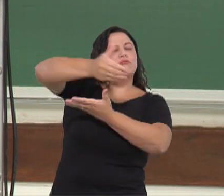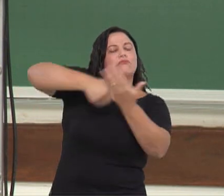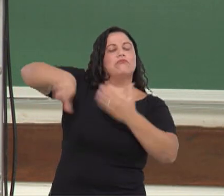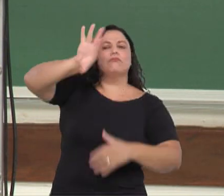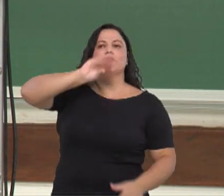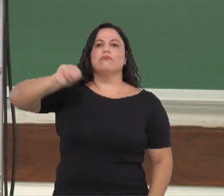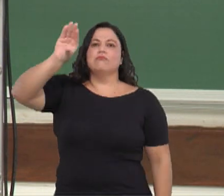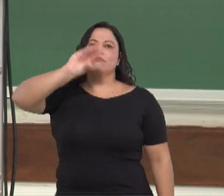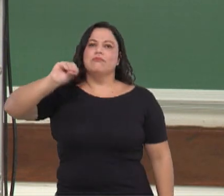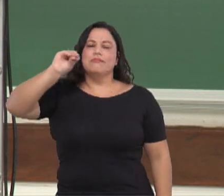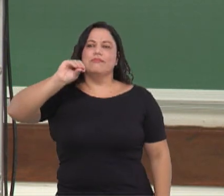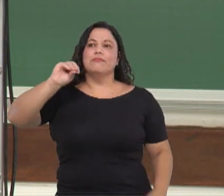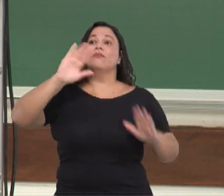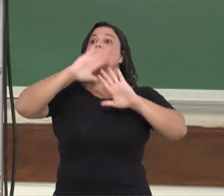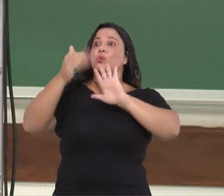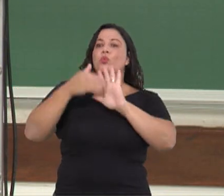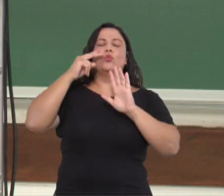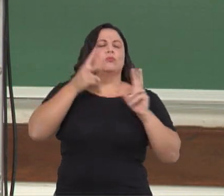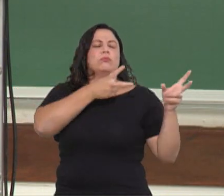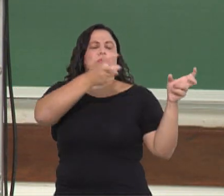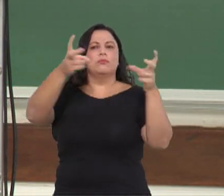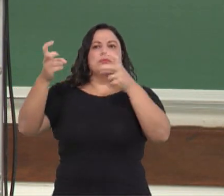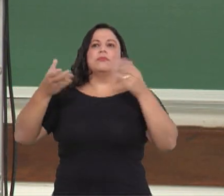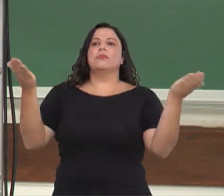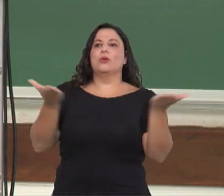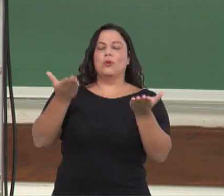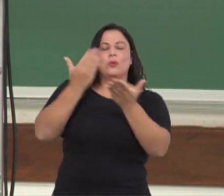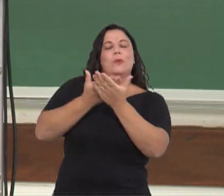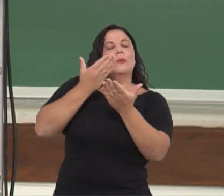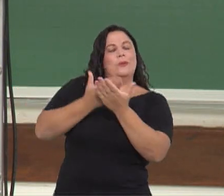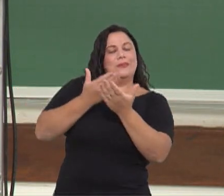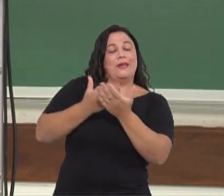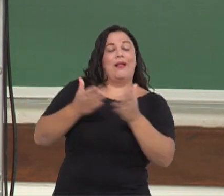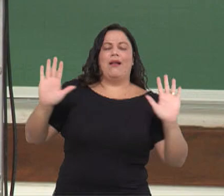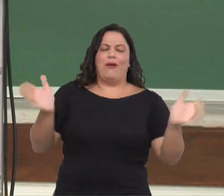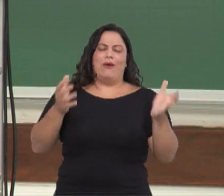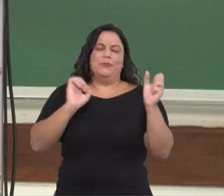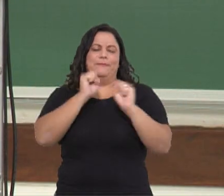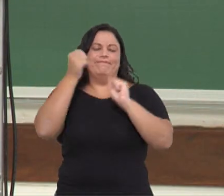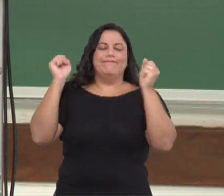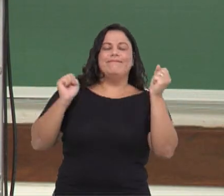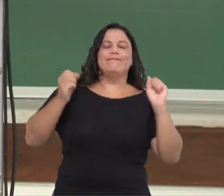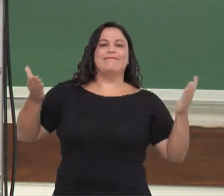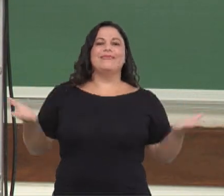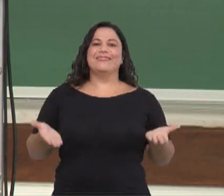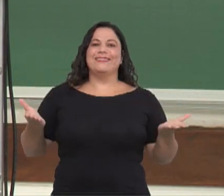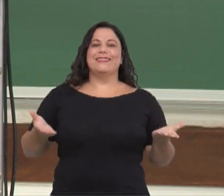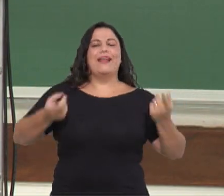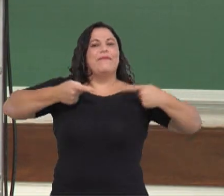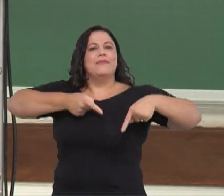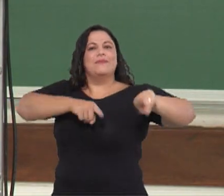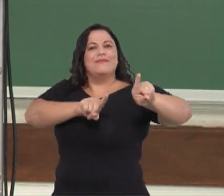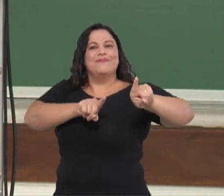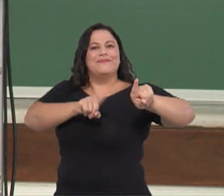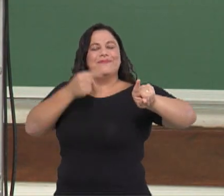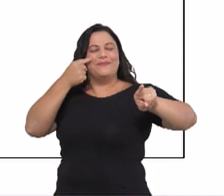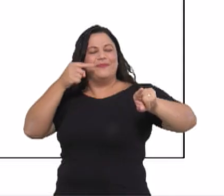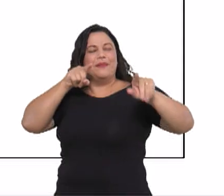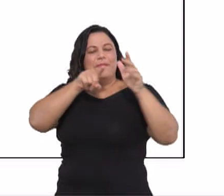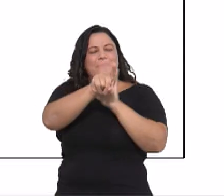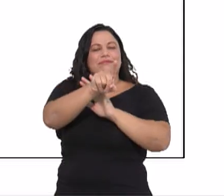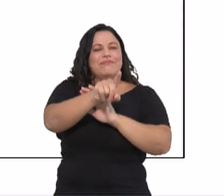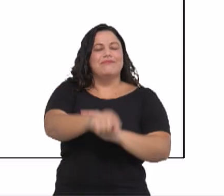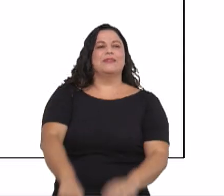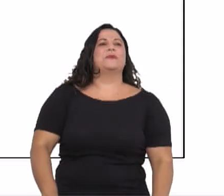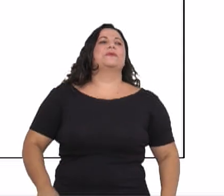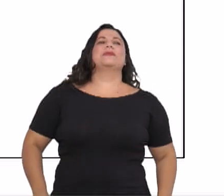ver na aula de hoje. E para a gente começar já nos esquentando, nós vamos fazer um quiz bem rapidinho.